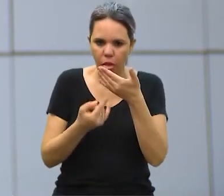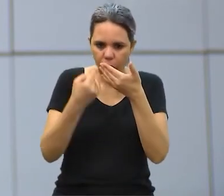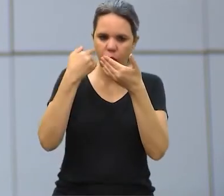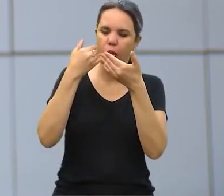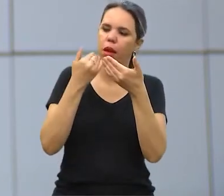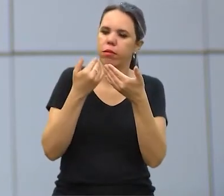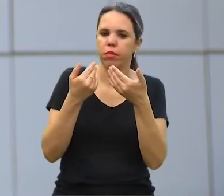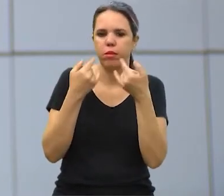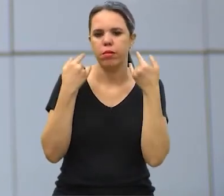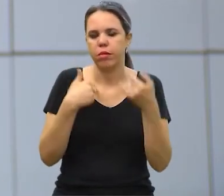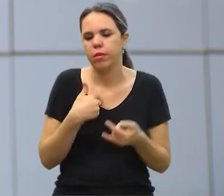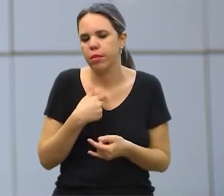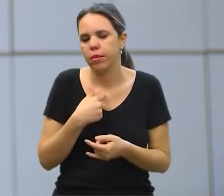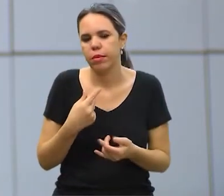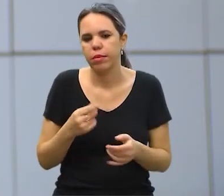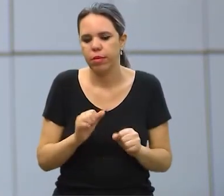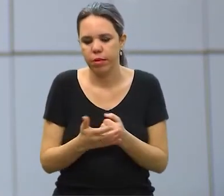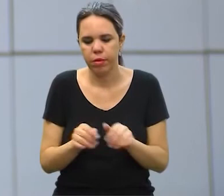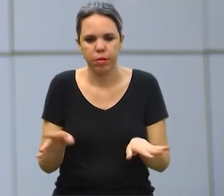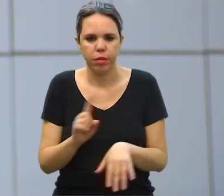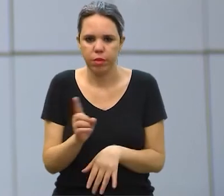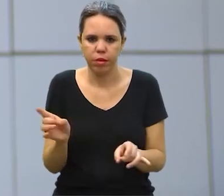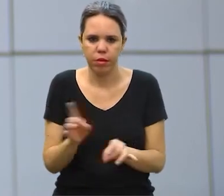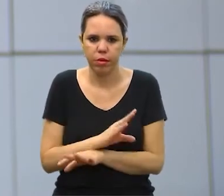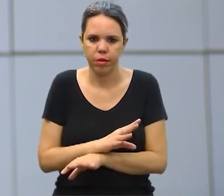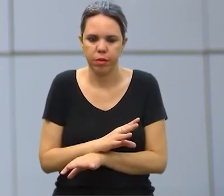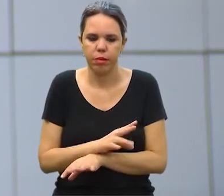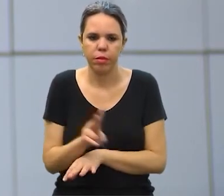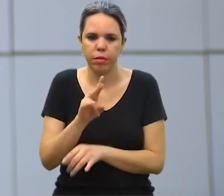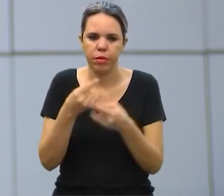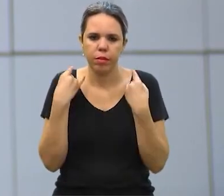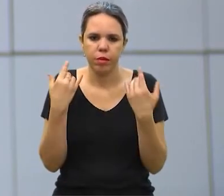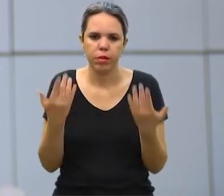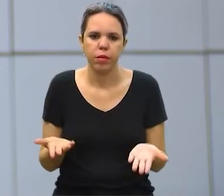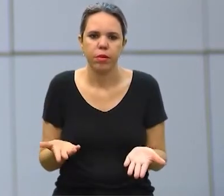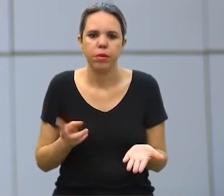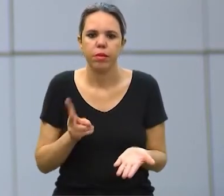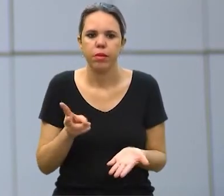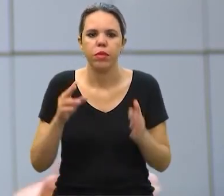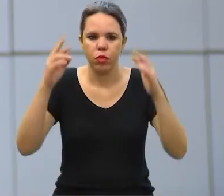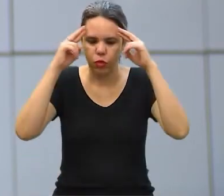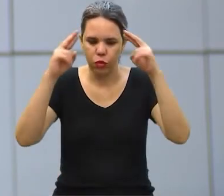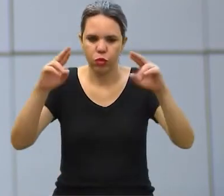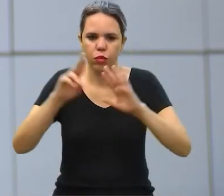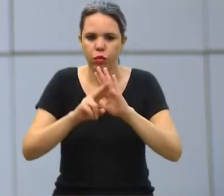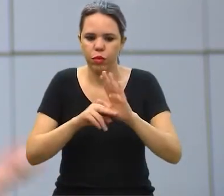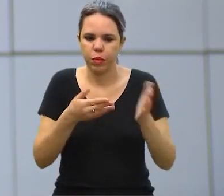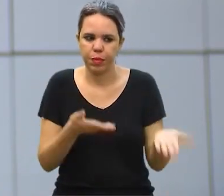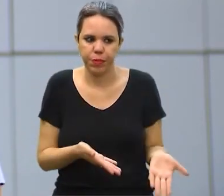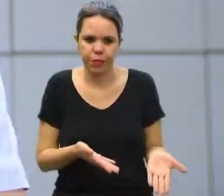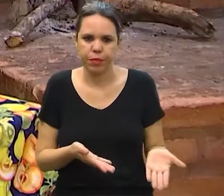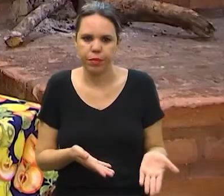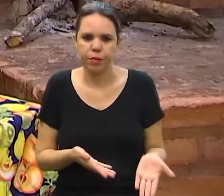com máscara, né? Então, a pandemia ainda não acabou, use máscara. E a gente seguiu todos os protocolos aqui.